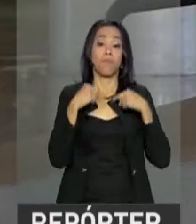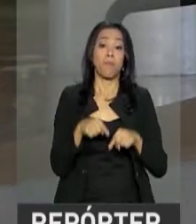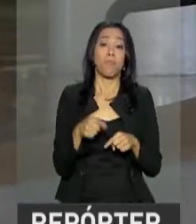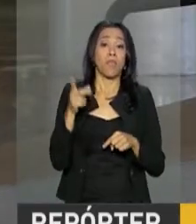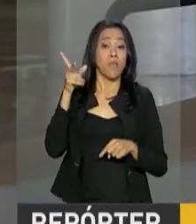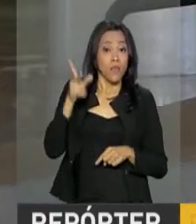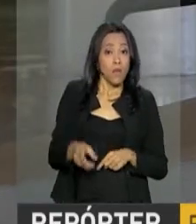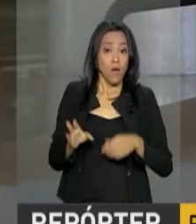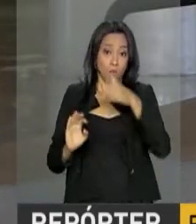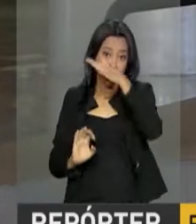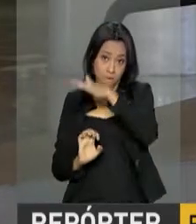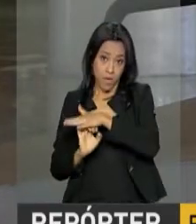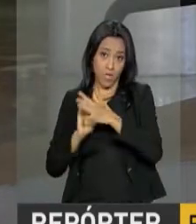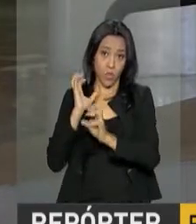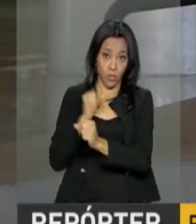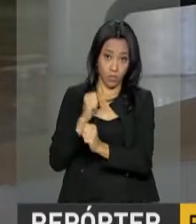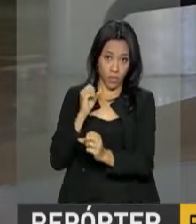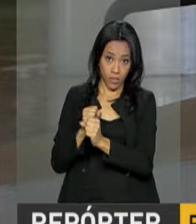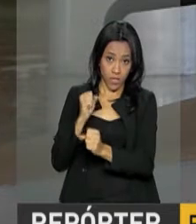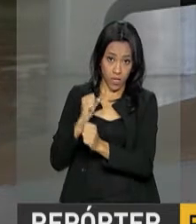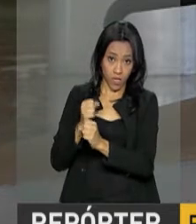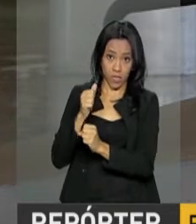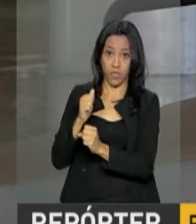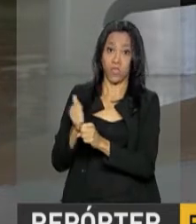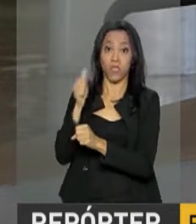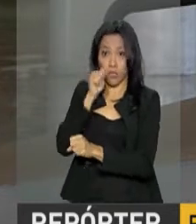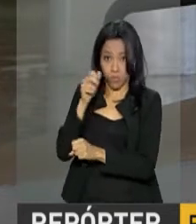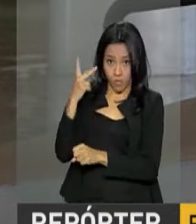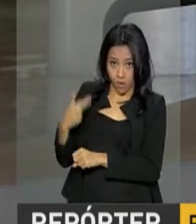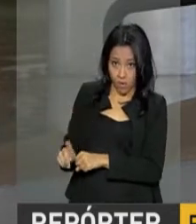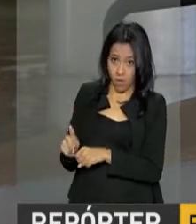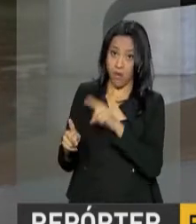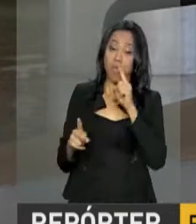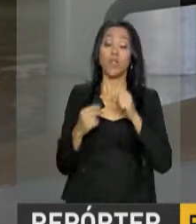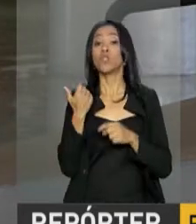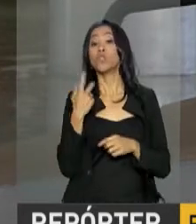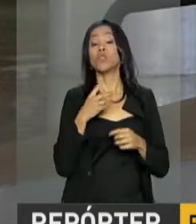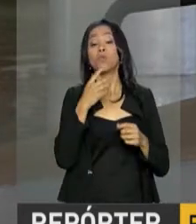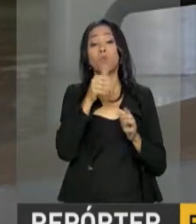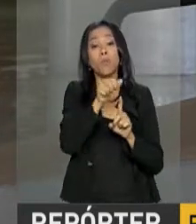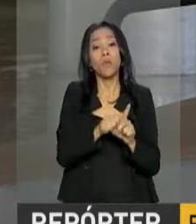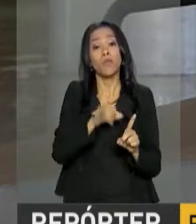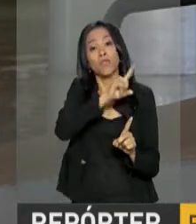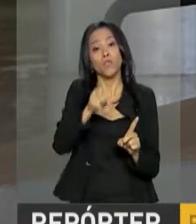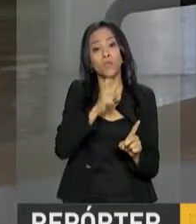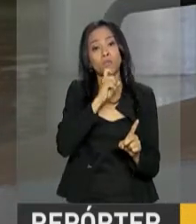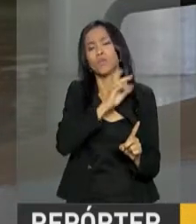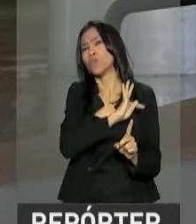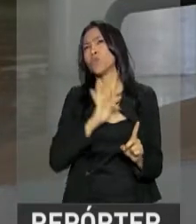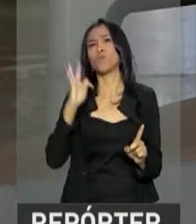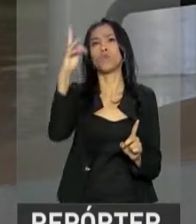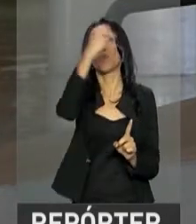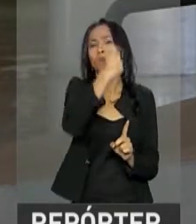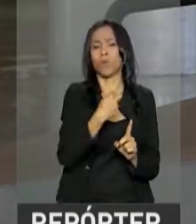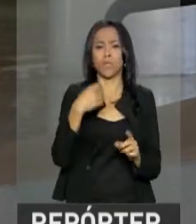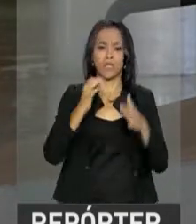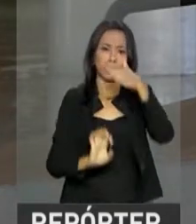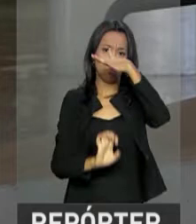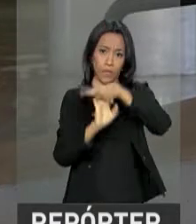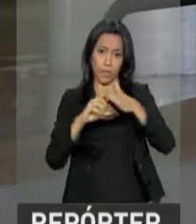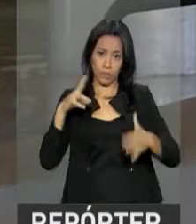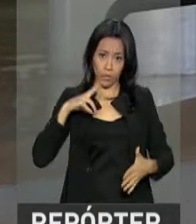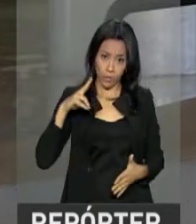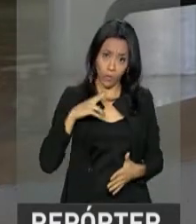de contabilidade da e vanda a partir de julho todas as empresas privadas brasileiras incluindo as